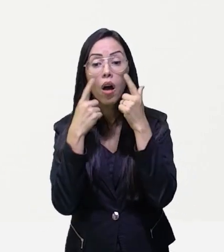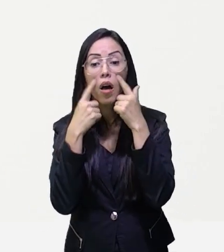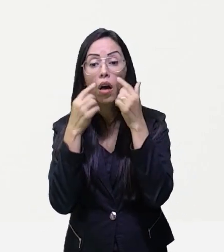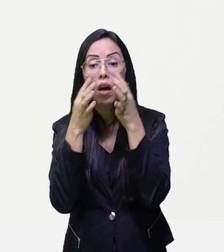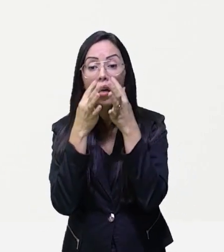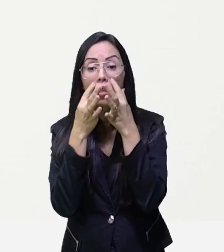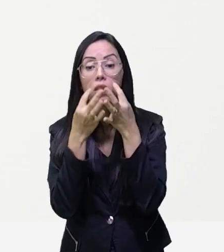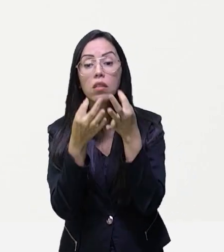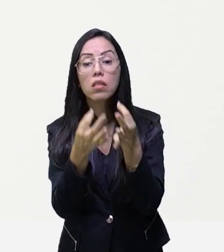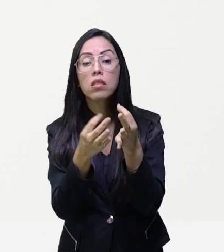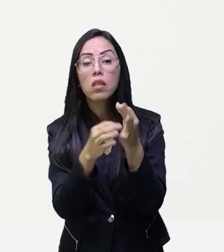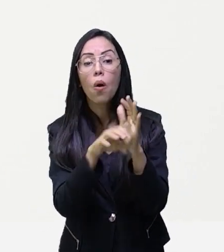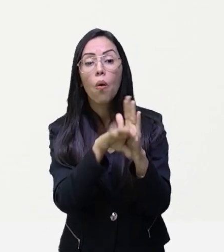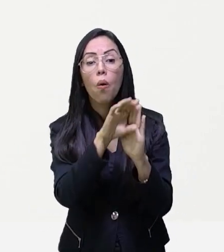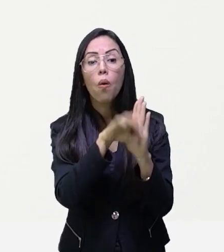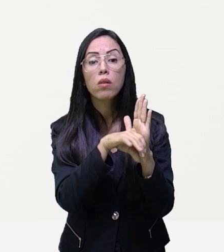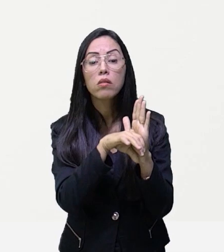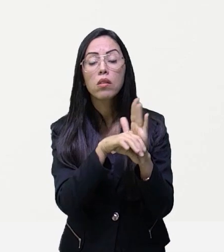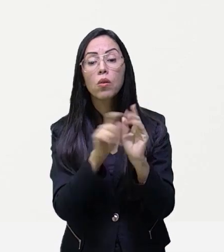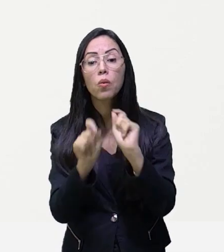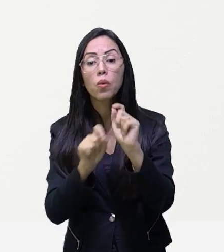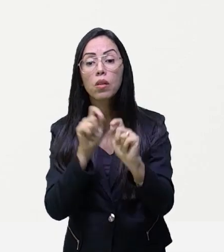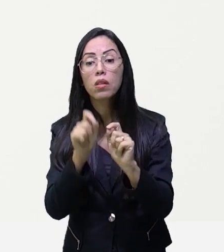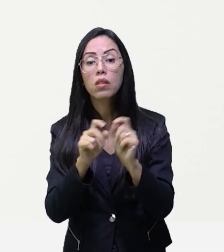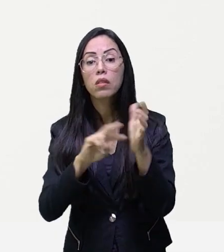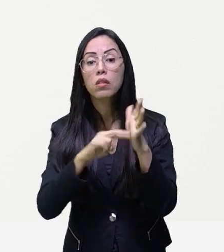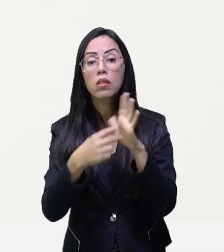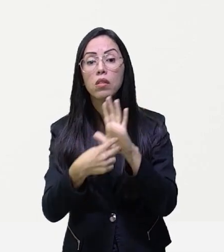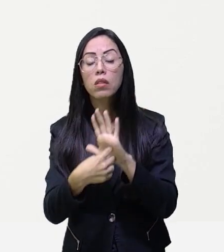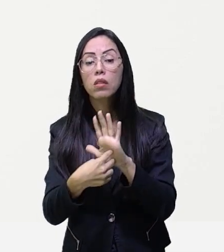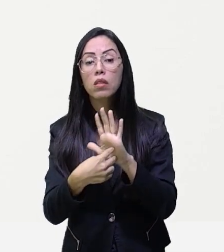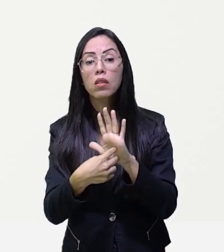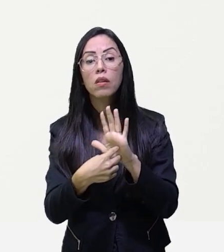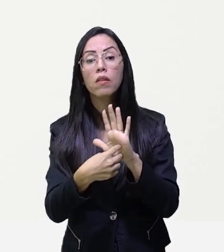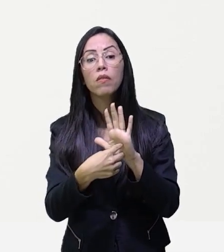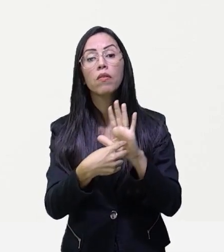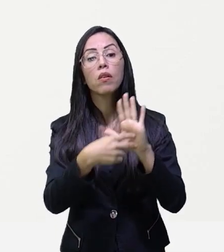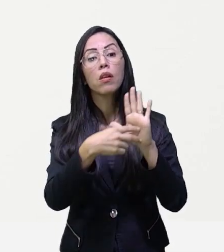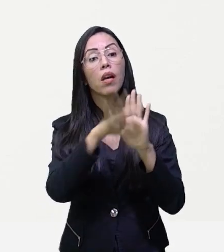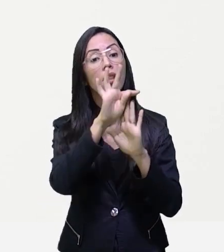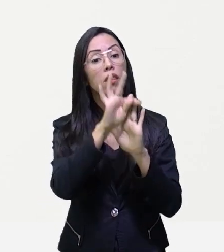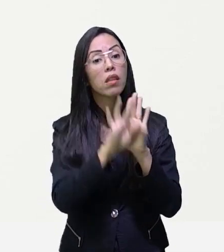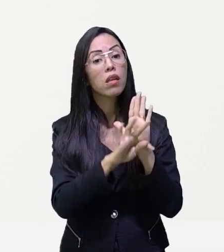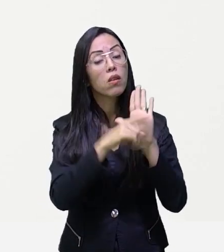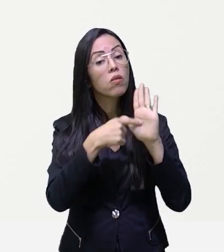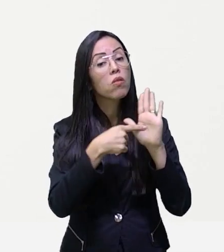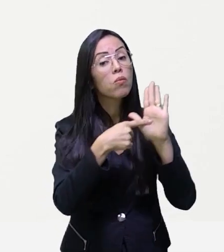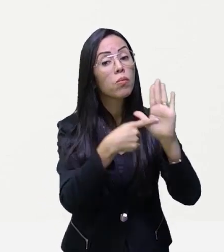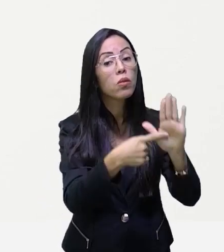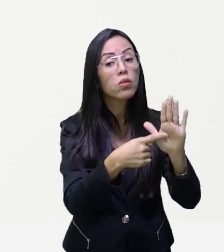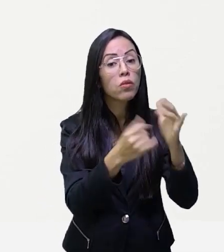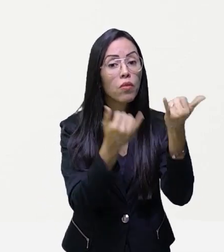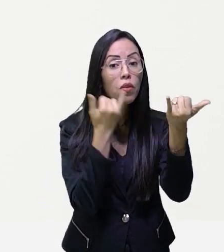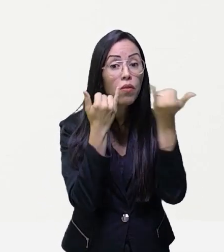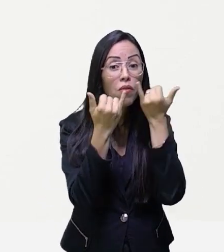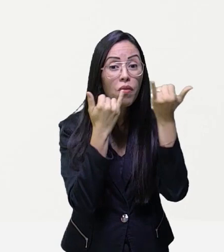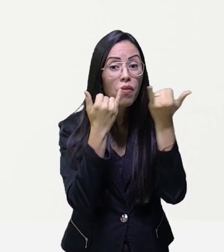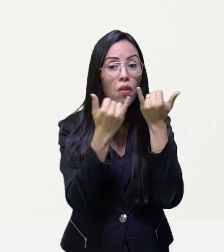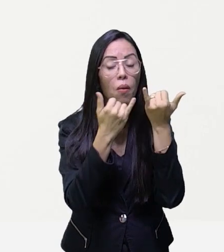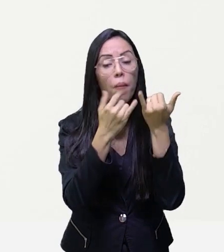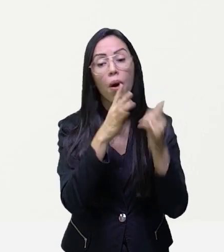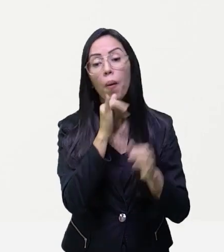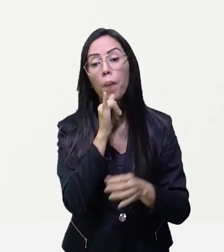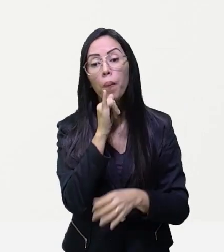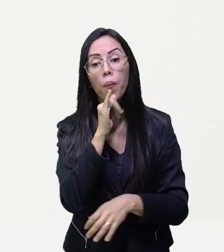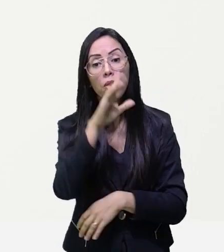nesse conceito, o que significa o expositivo informativo. É uma